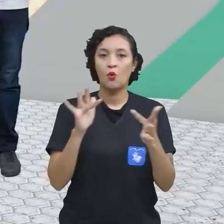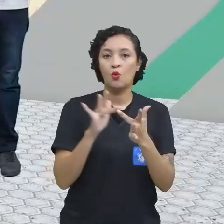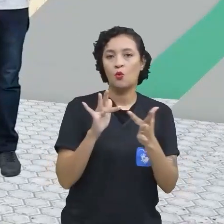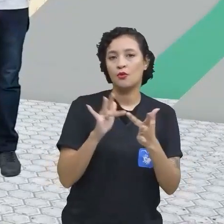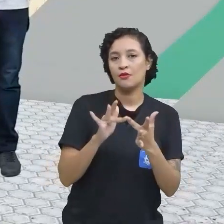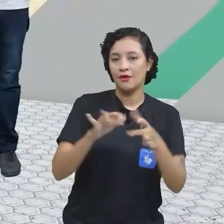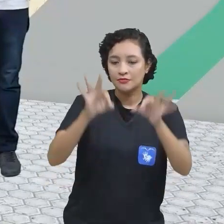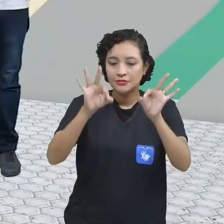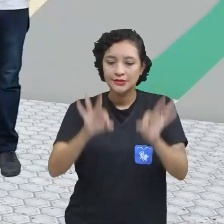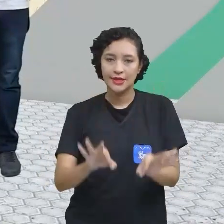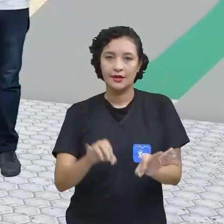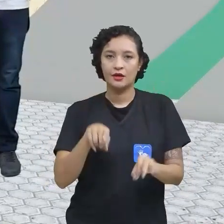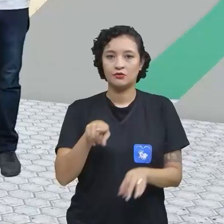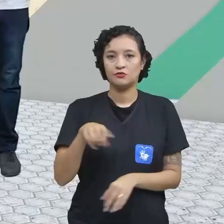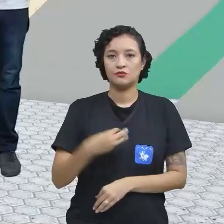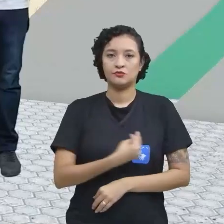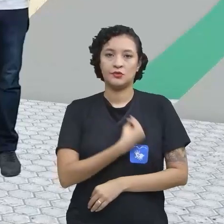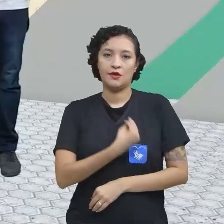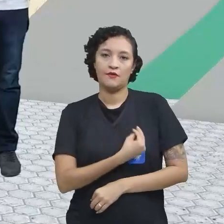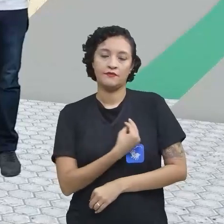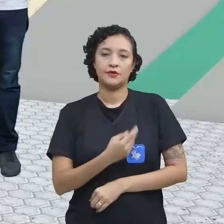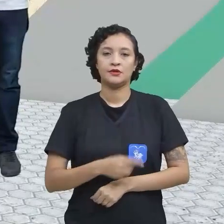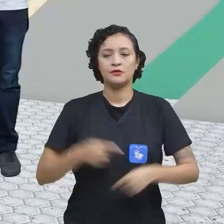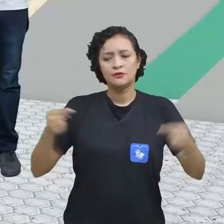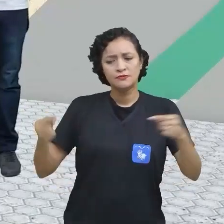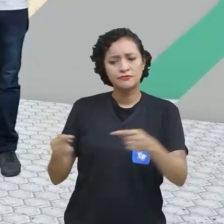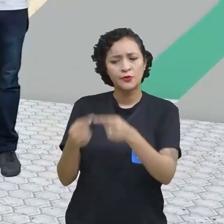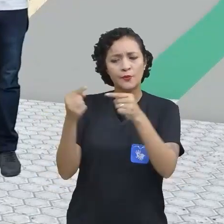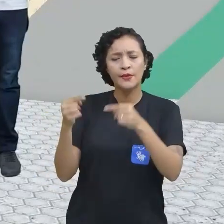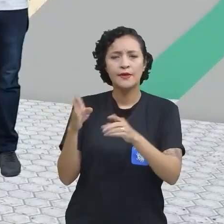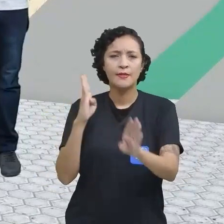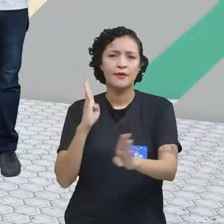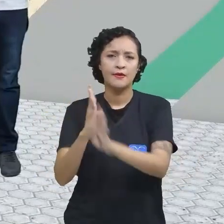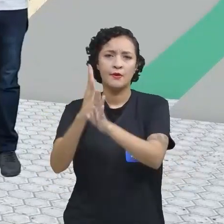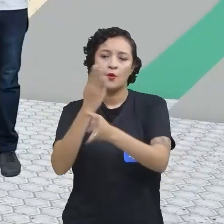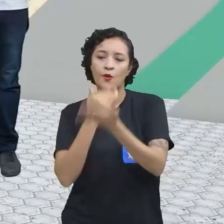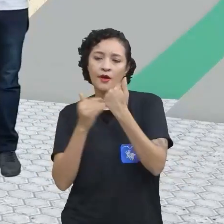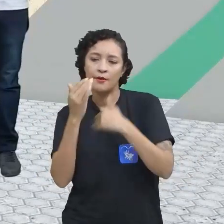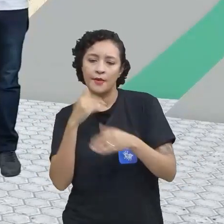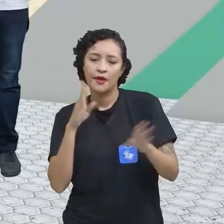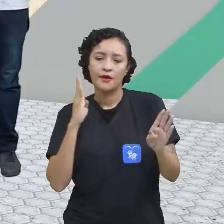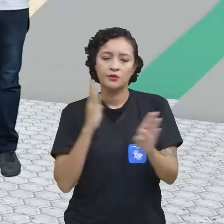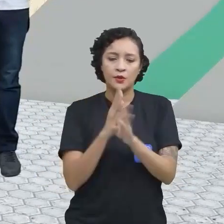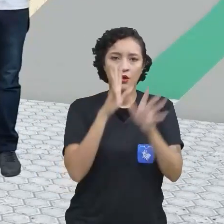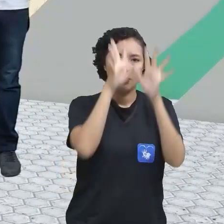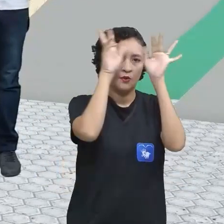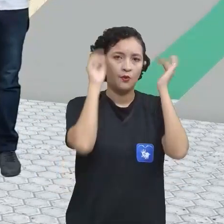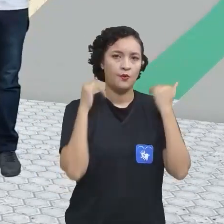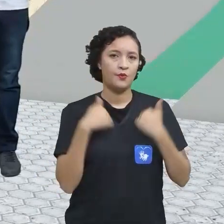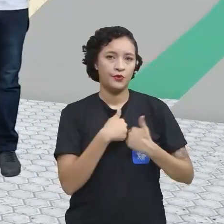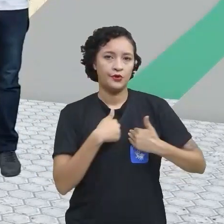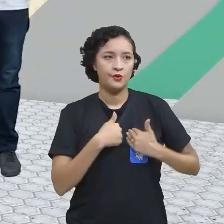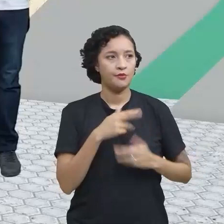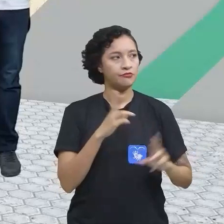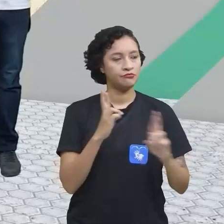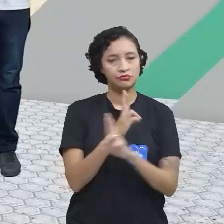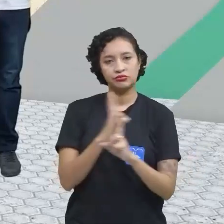é o lugar onde ele encontra o alimento dele, onde ele encontra outros animais com quem ele pode se relacionar, onde ele